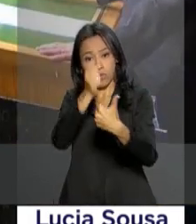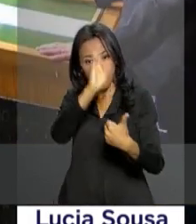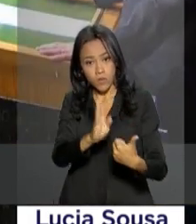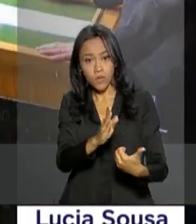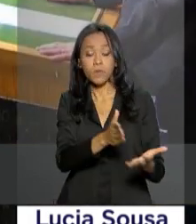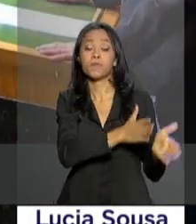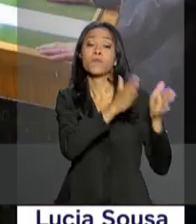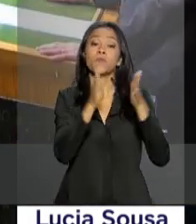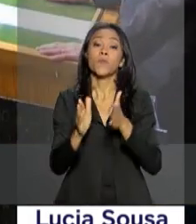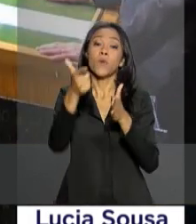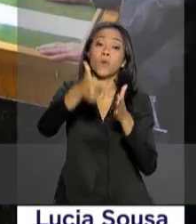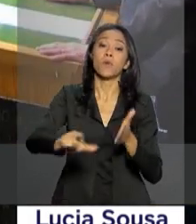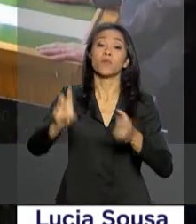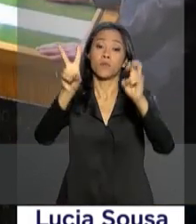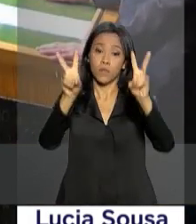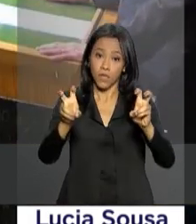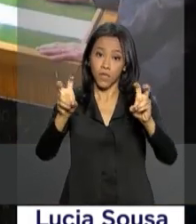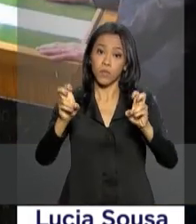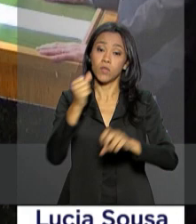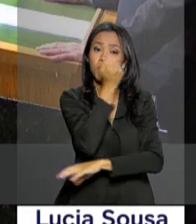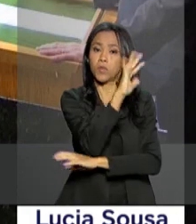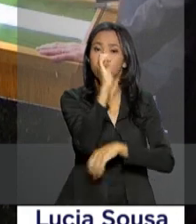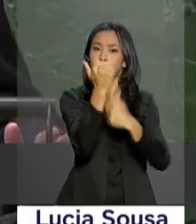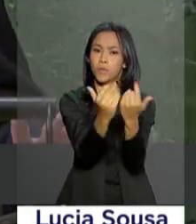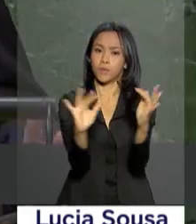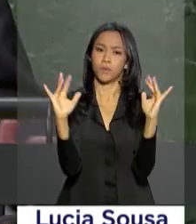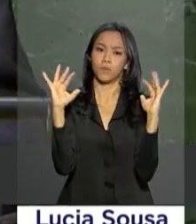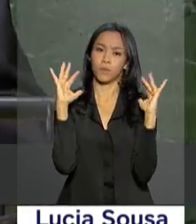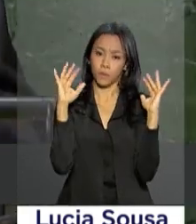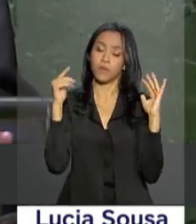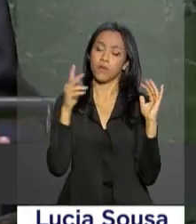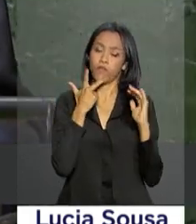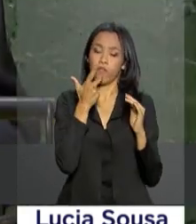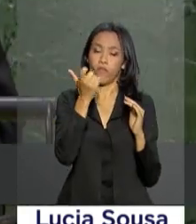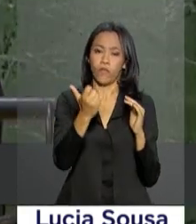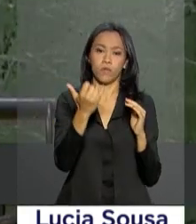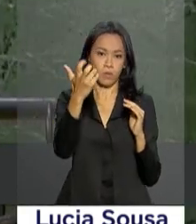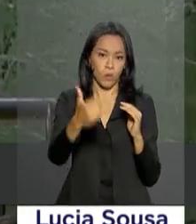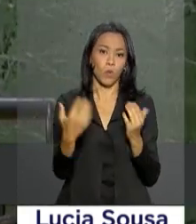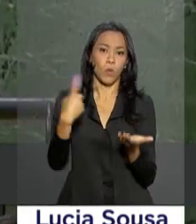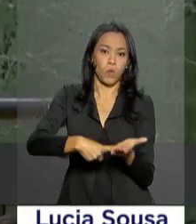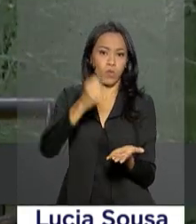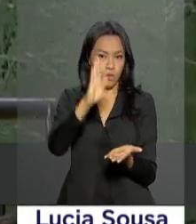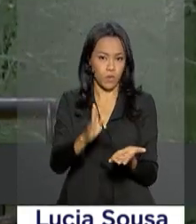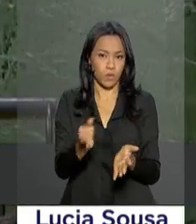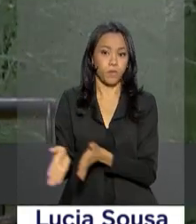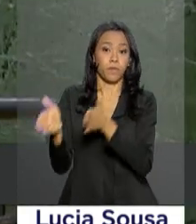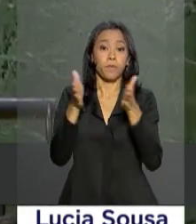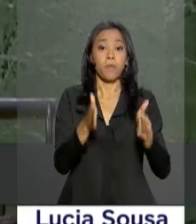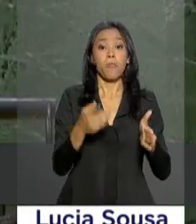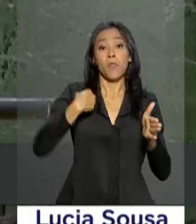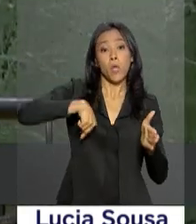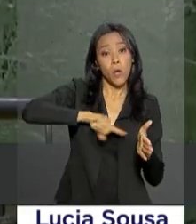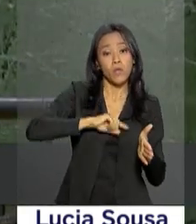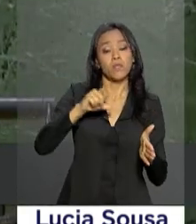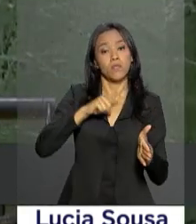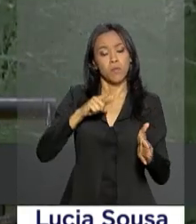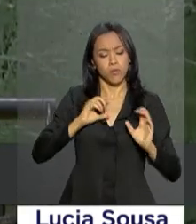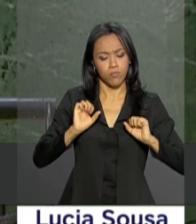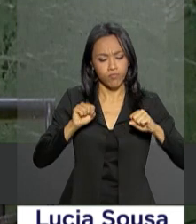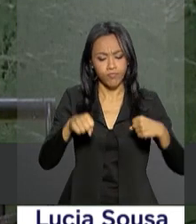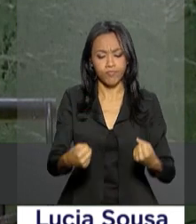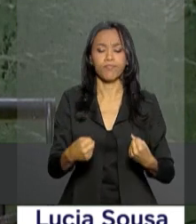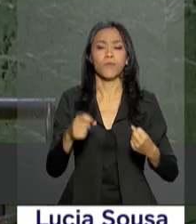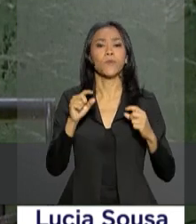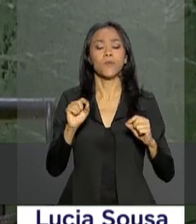meio ambiente ele deixou claro o compromisso brasileiro estamos plenamento engajados no movimento em direção a uma